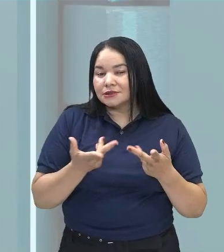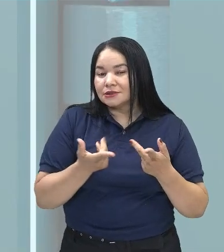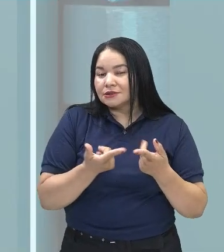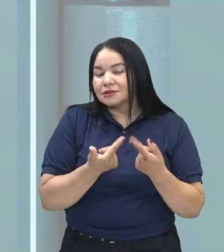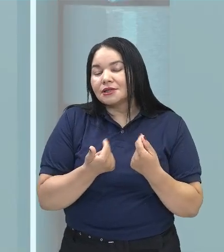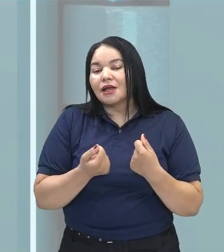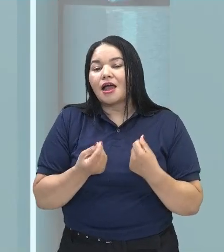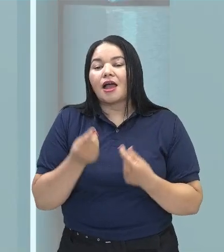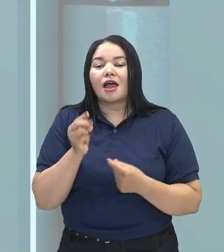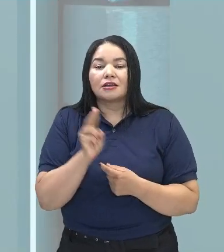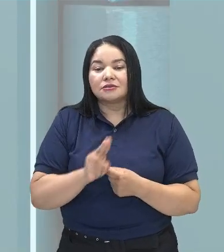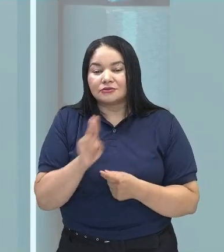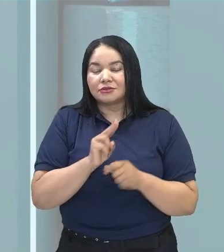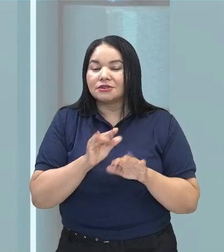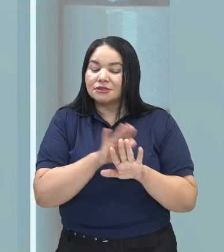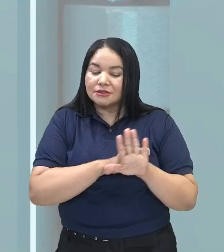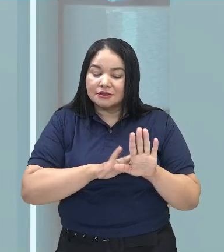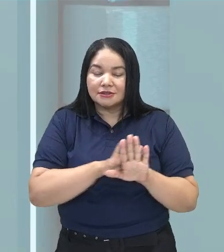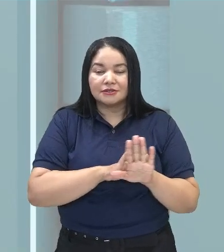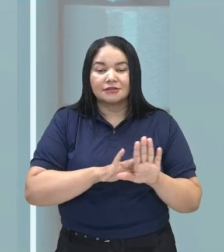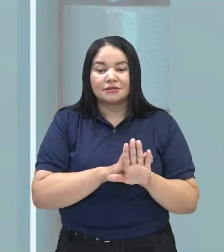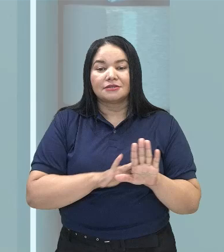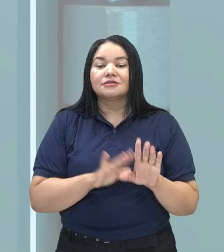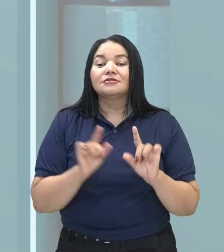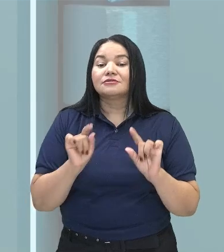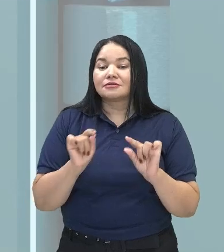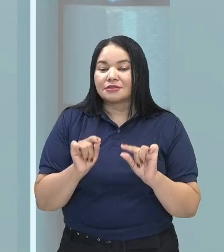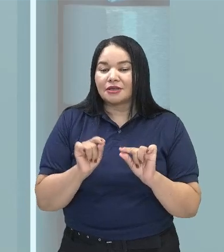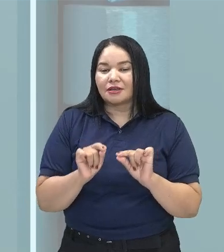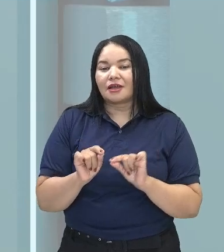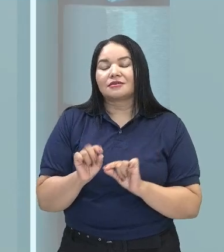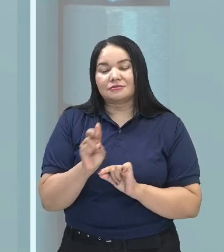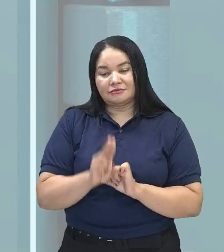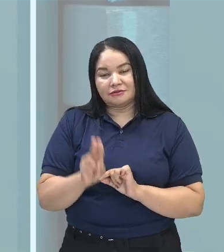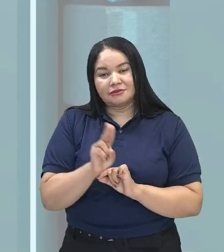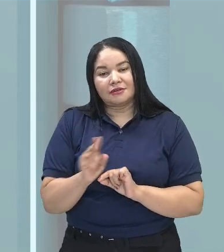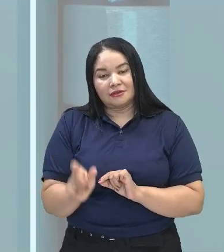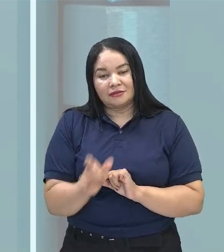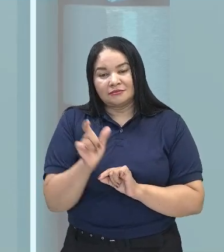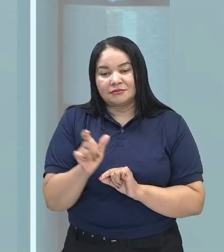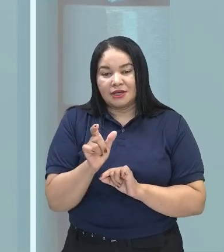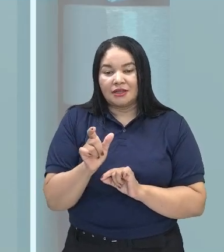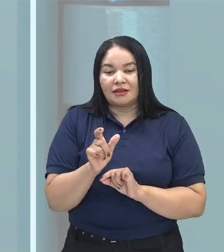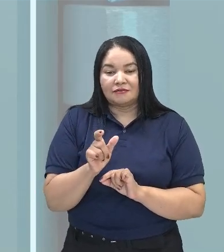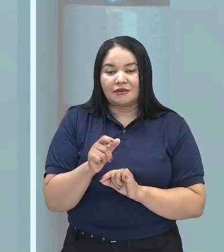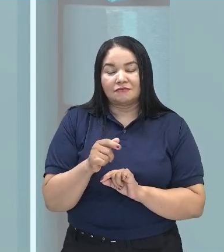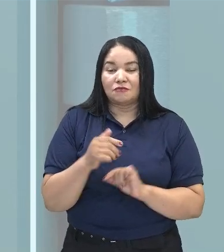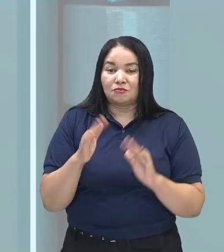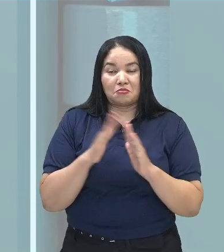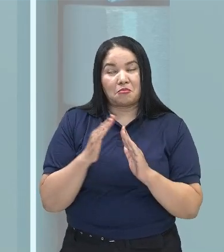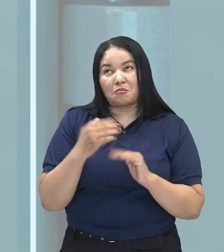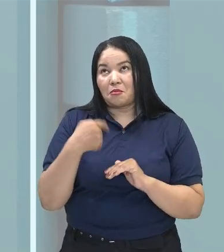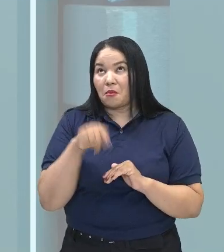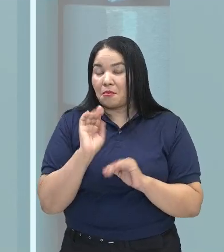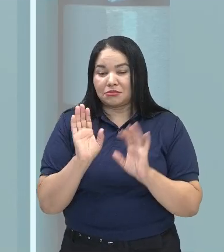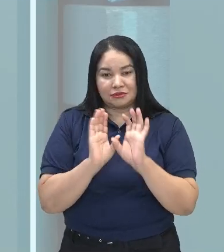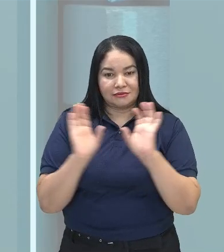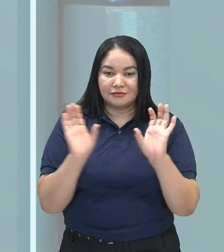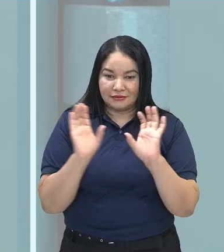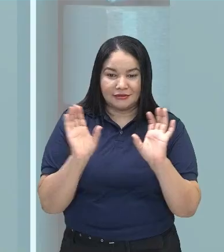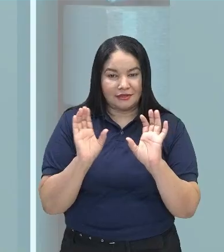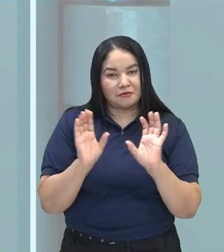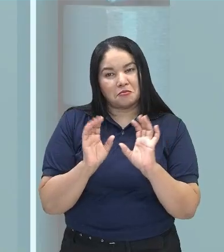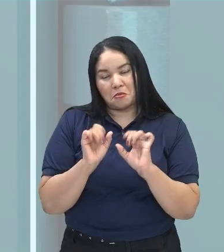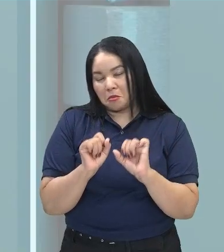utilizar para o eufemismo? Eu posso utilizar, né, essas palavras mais brandas, né, que o Fabrício foi morar